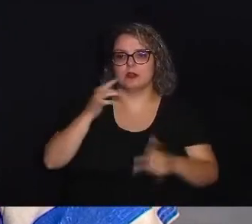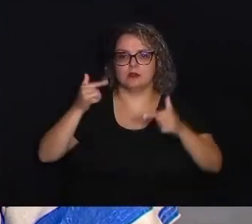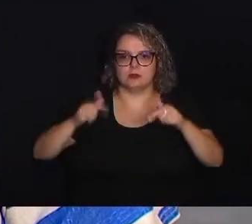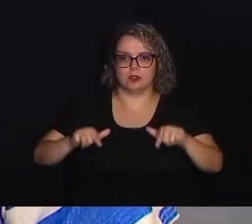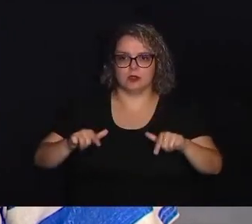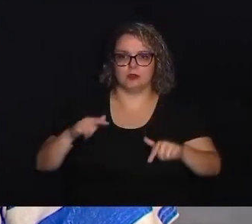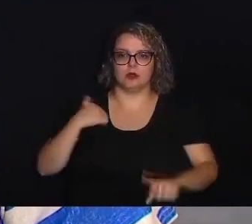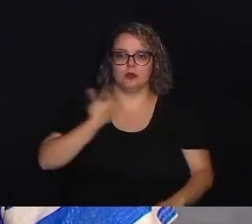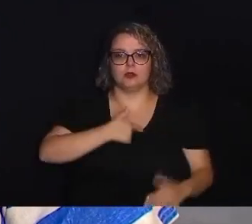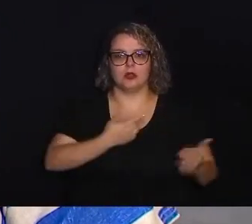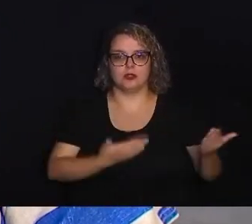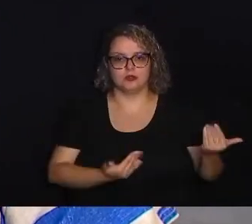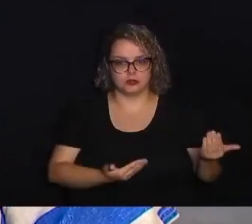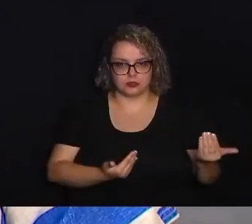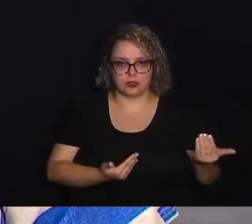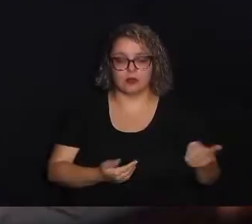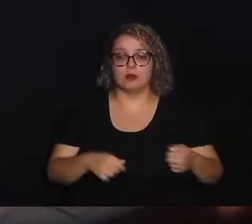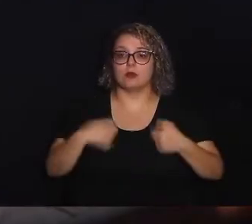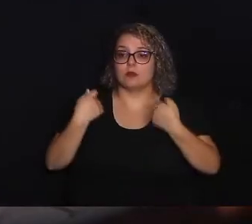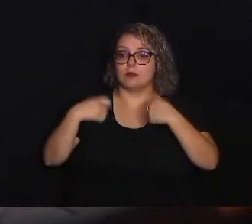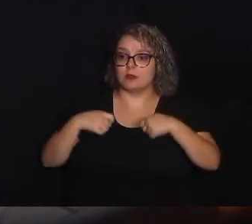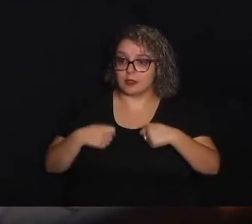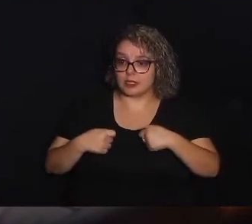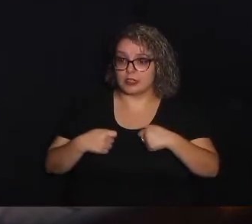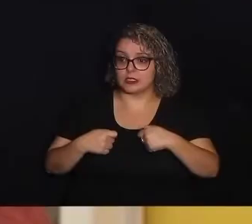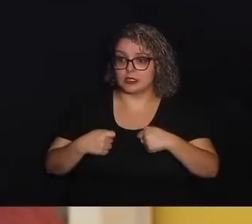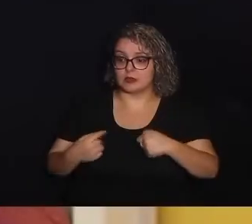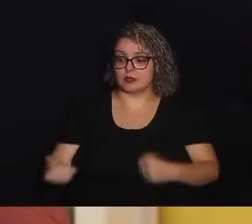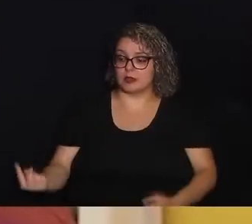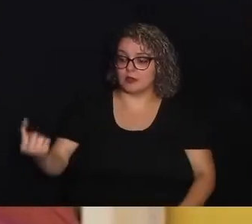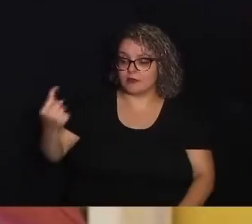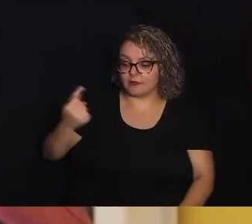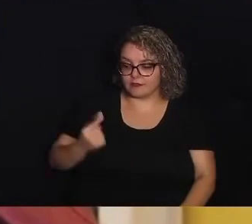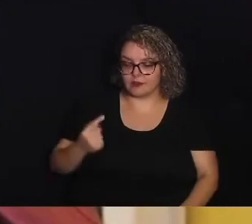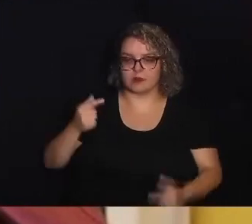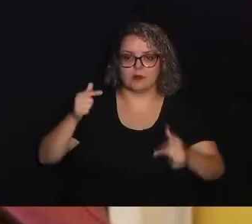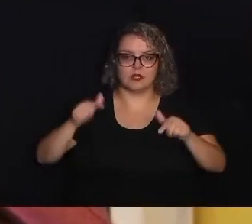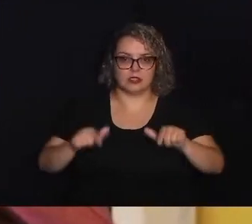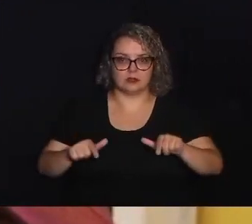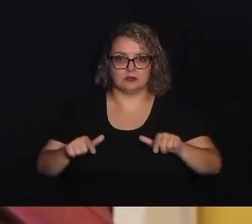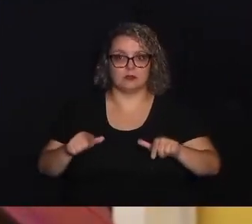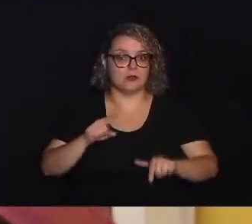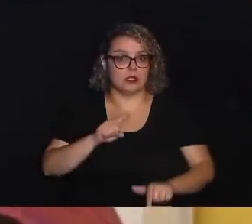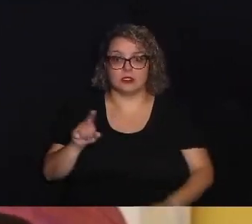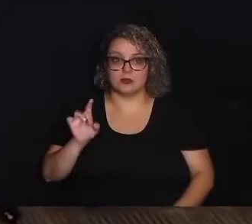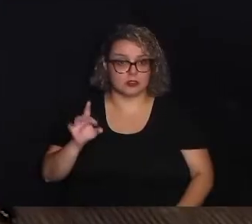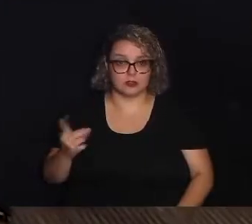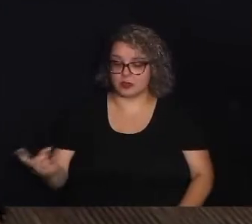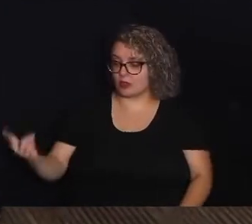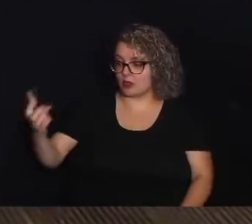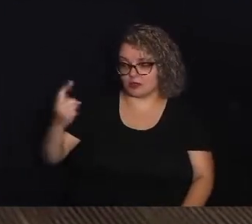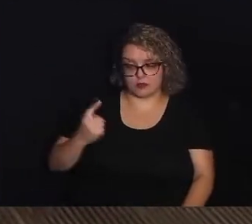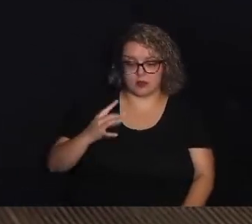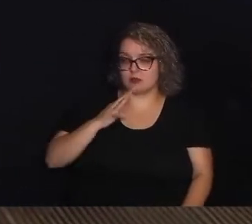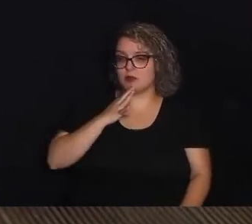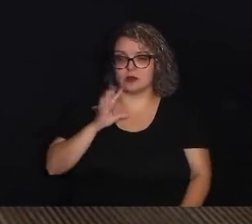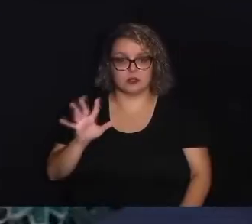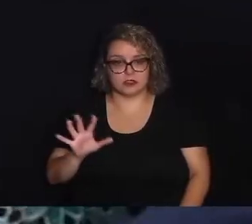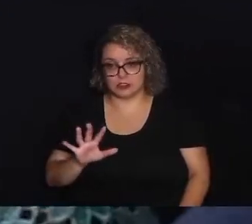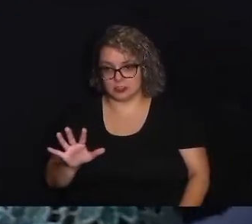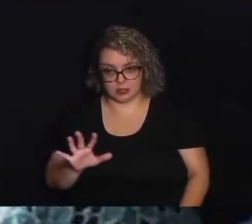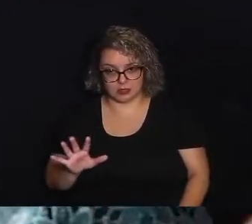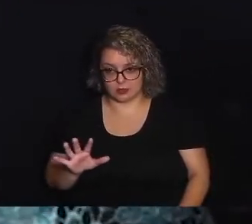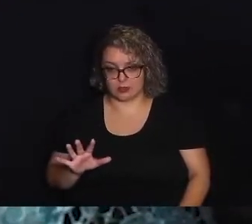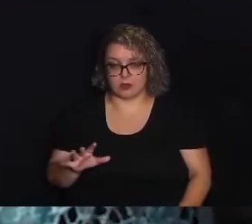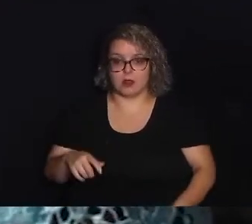conhecer esse local os nossos jovens eles precisam vir para esse local mas não é só